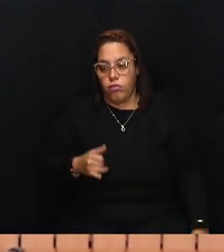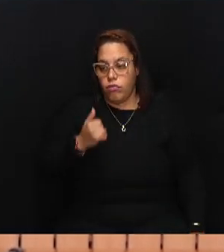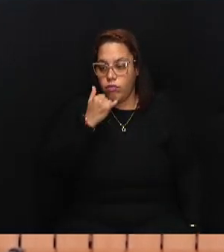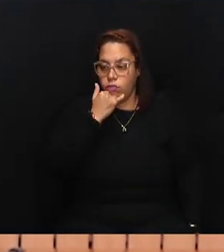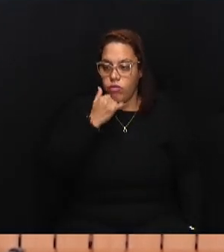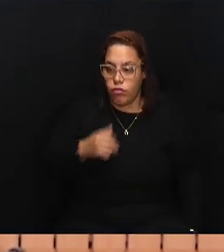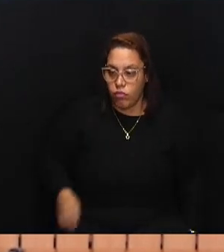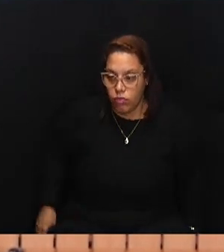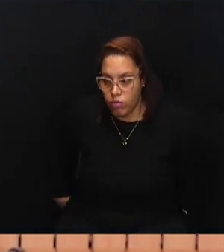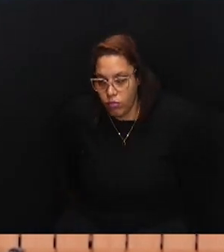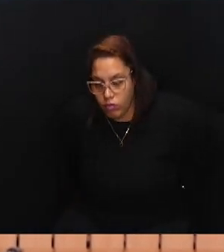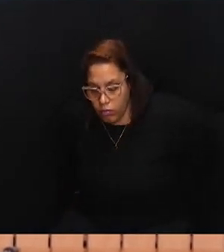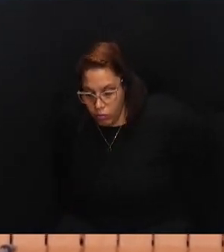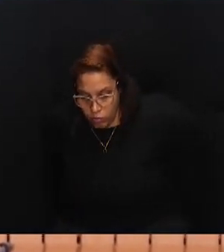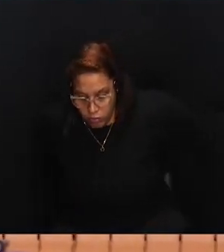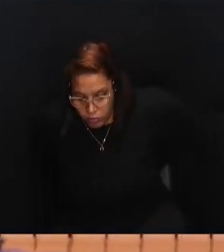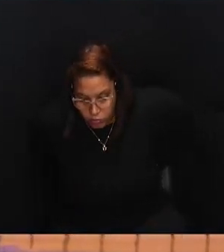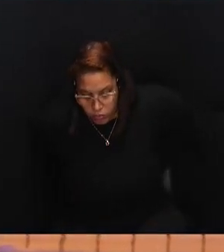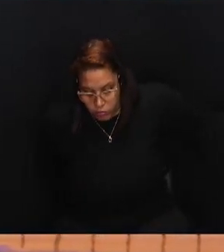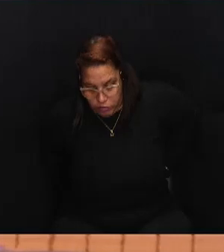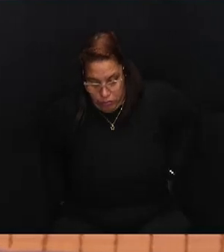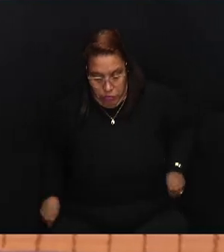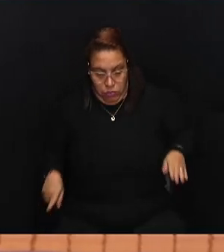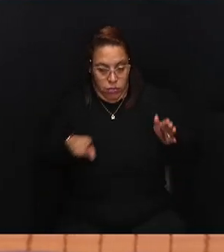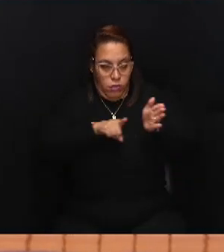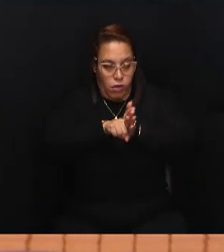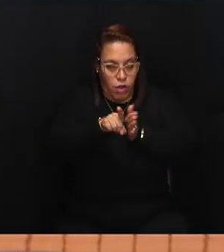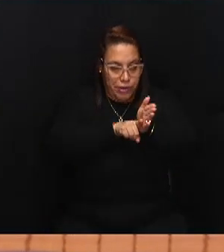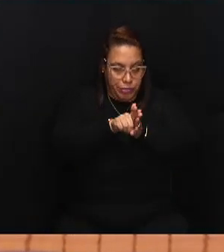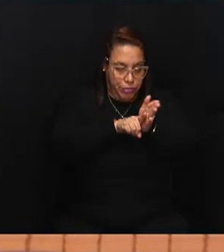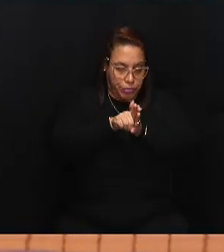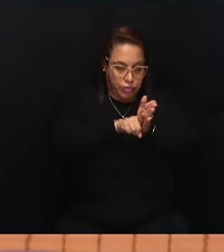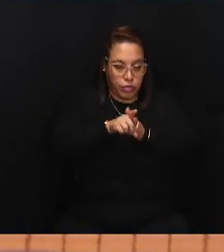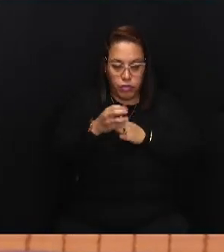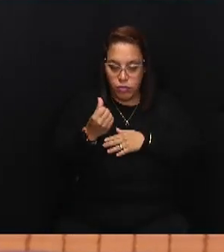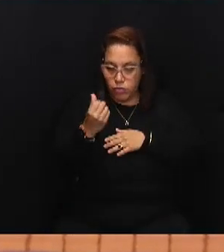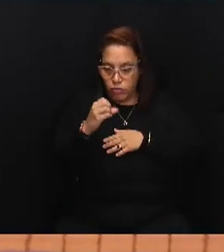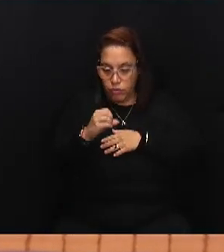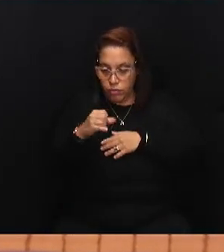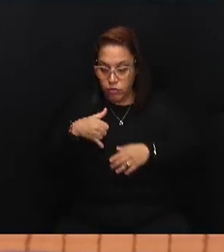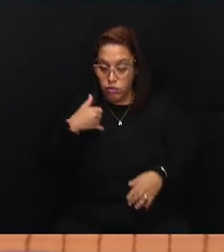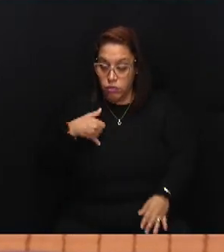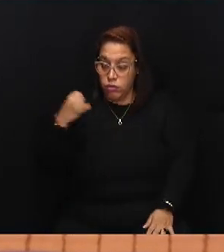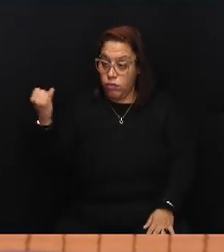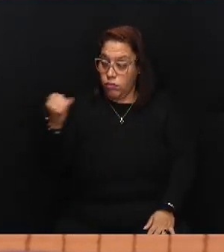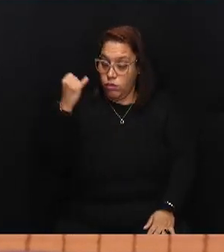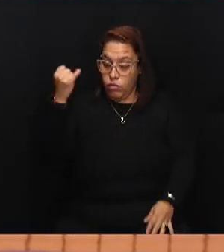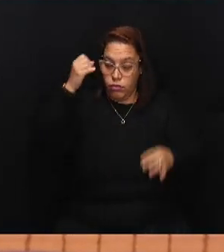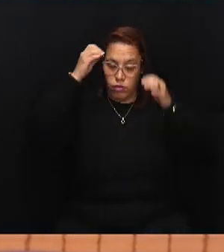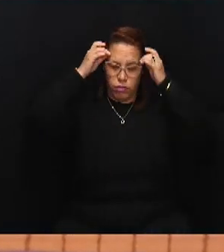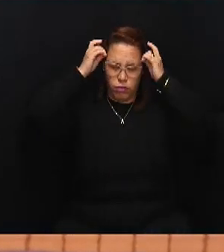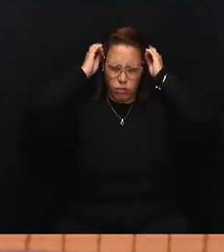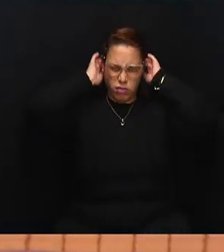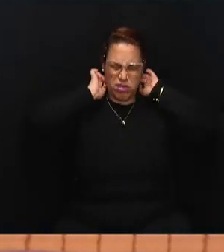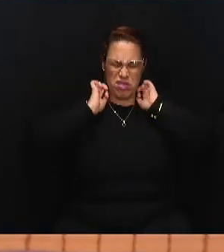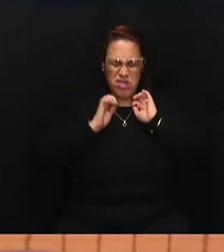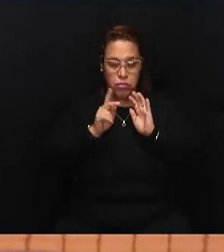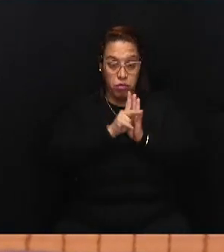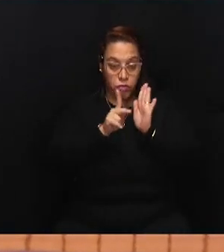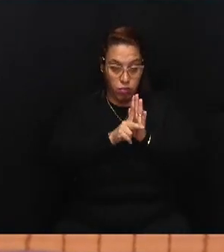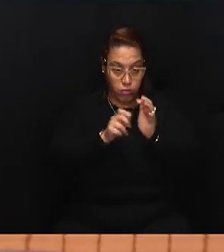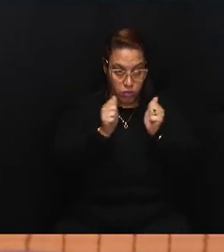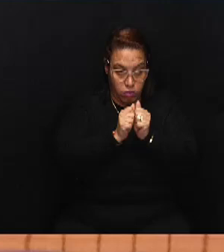eles, questionar a respeito dos 60 anos, que é muito importante, e a gente poder realizar também um projeto junto